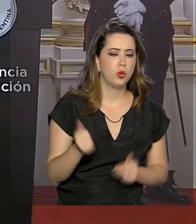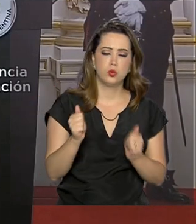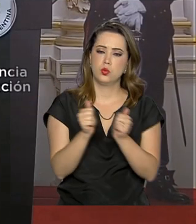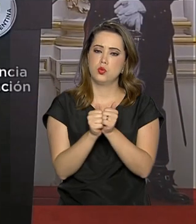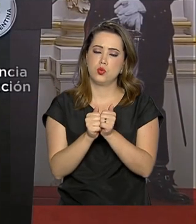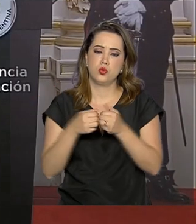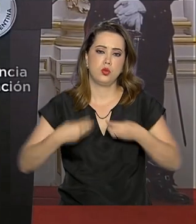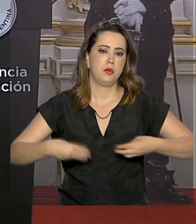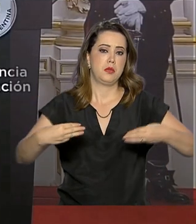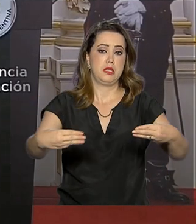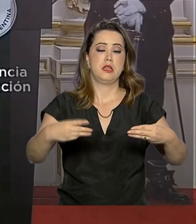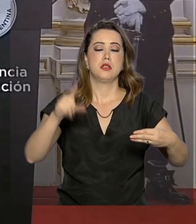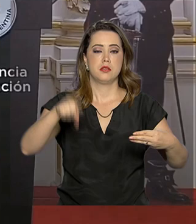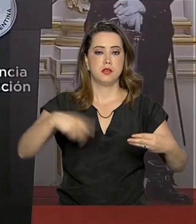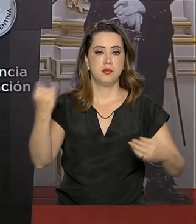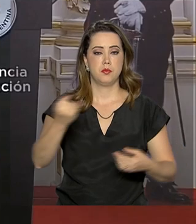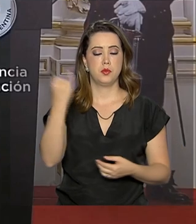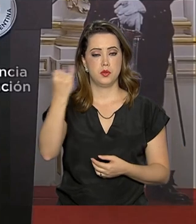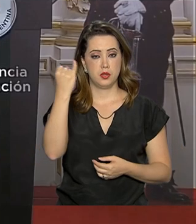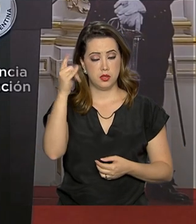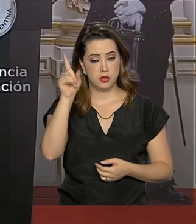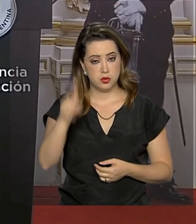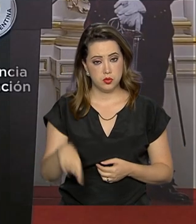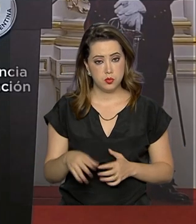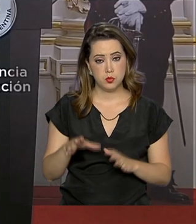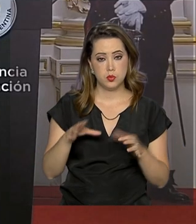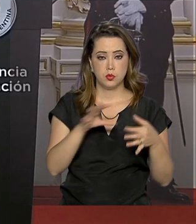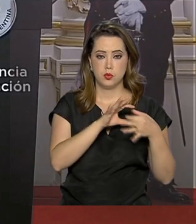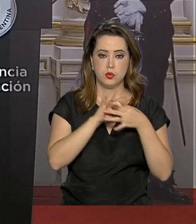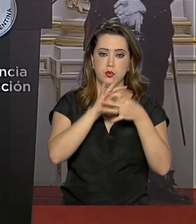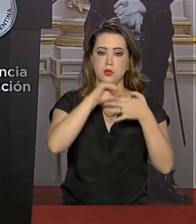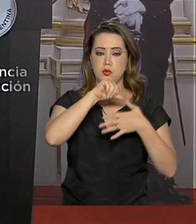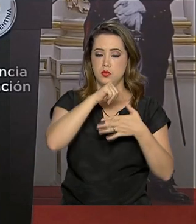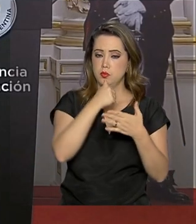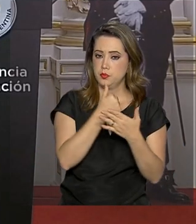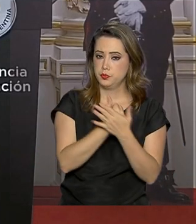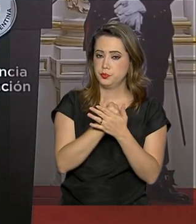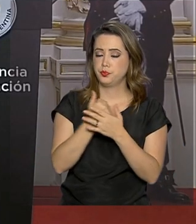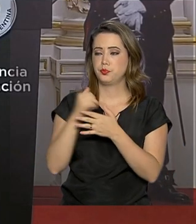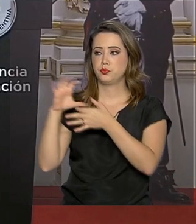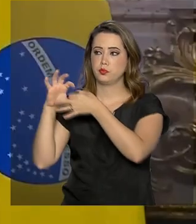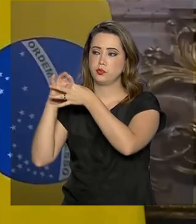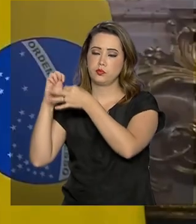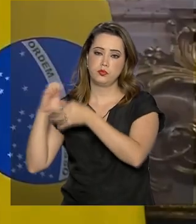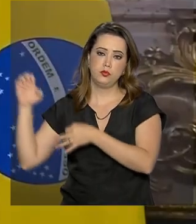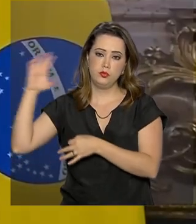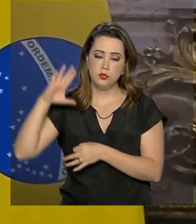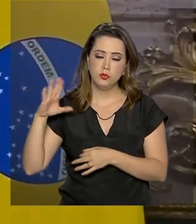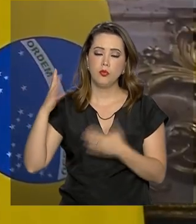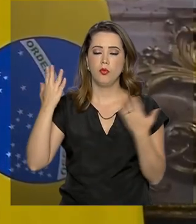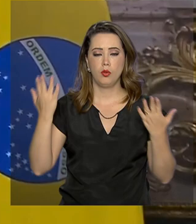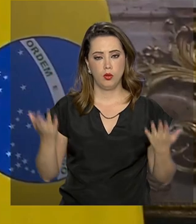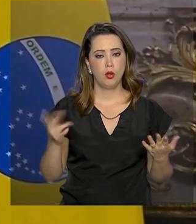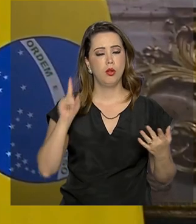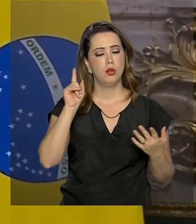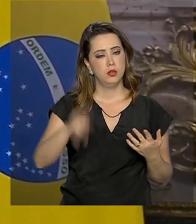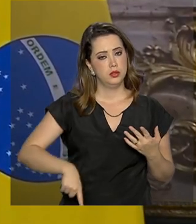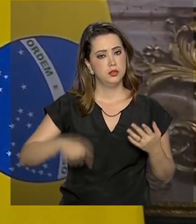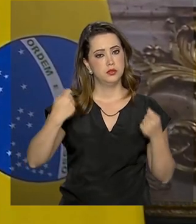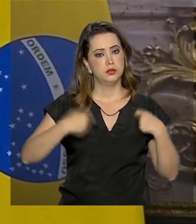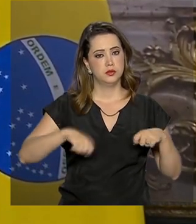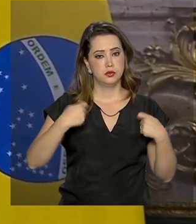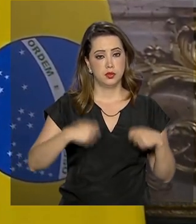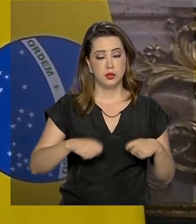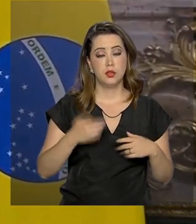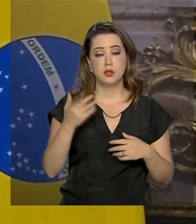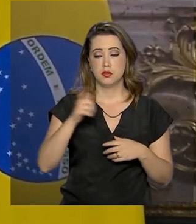que interessavam de que interessam para consecução desse objetivo e grande parte devemos a seu